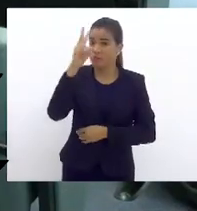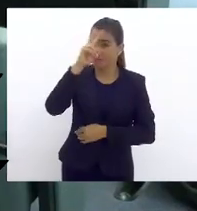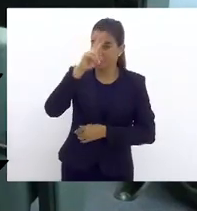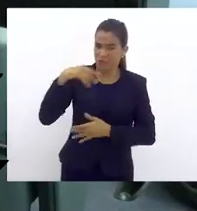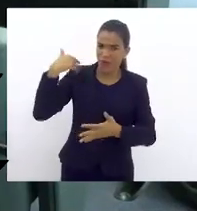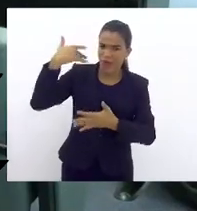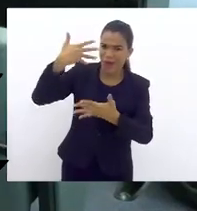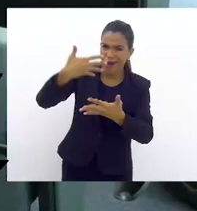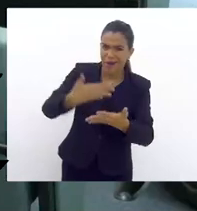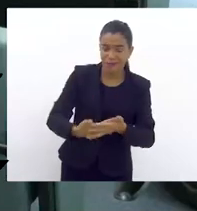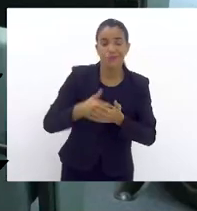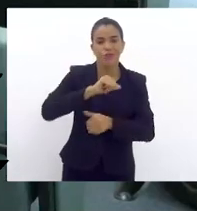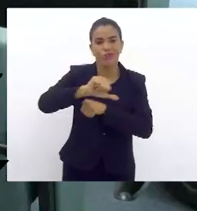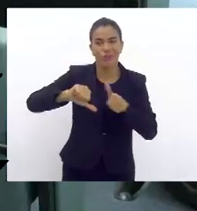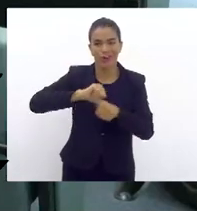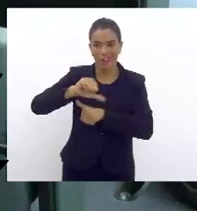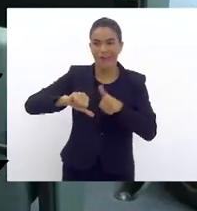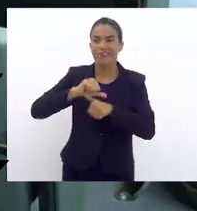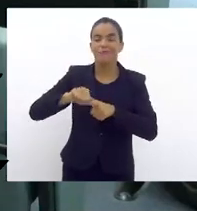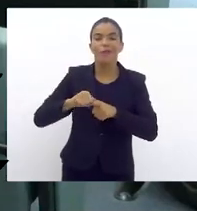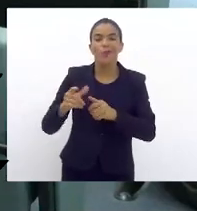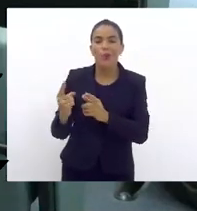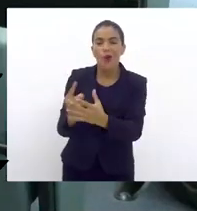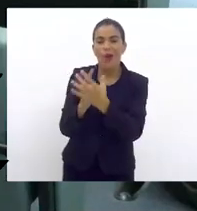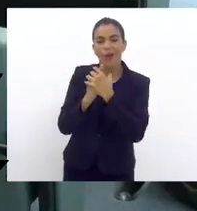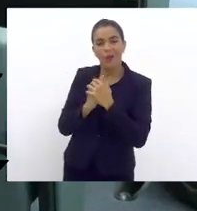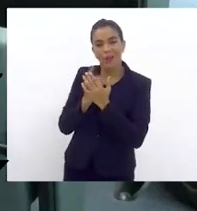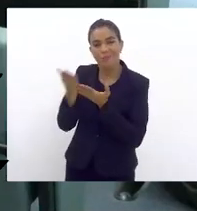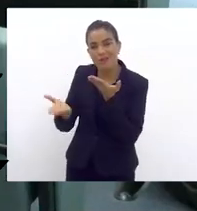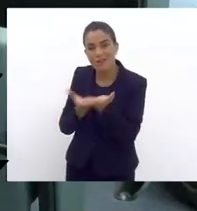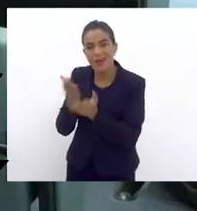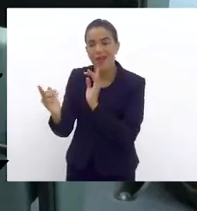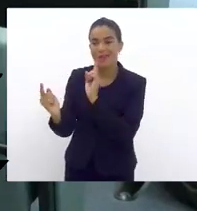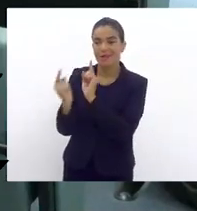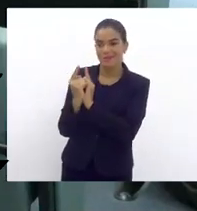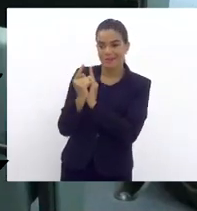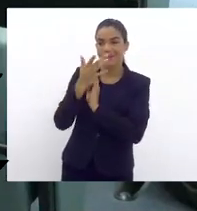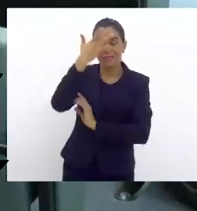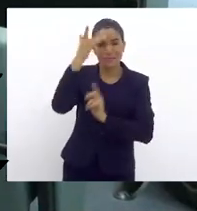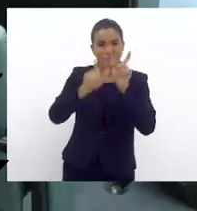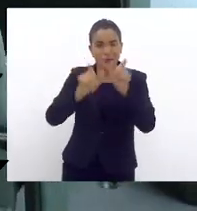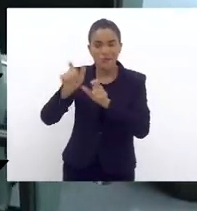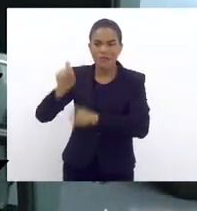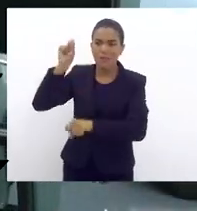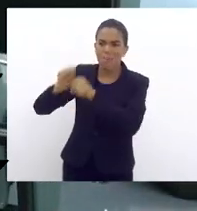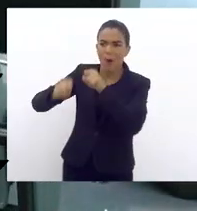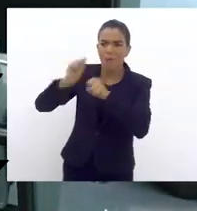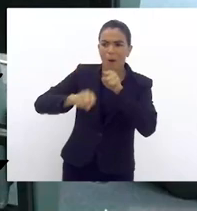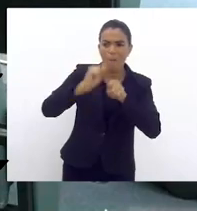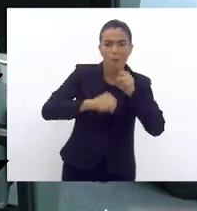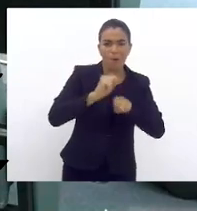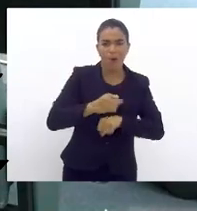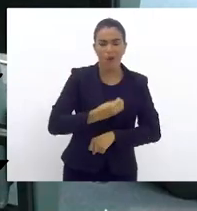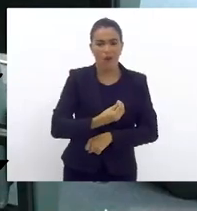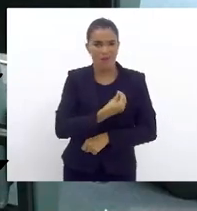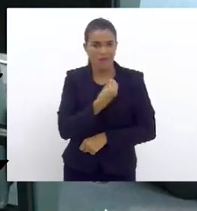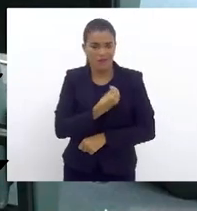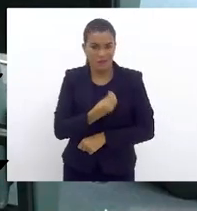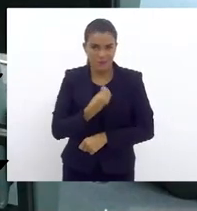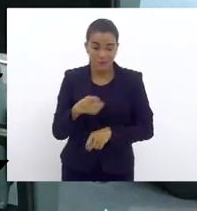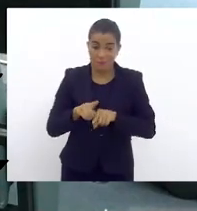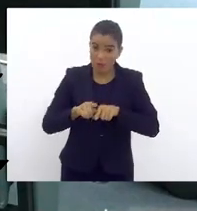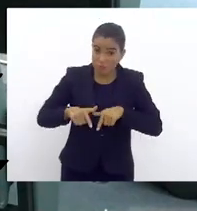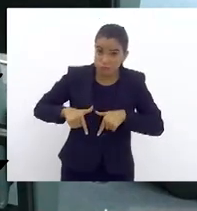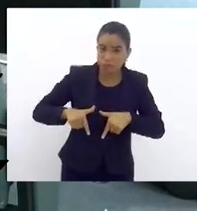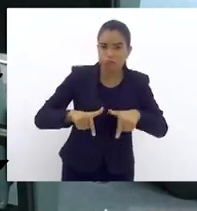tocamos no âmbito do acolhimento e do atendimento a este que foram violados mas é preciso avançar em